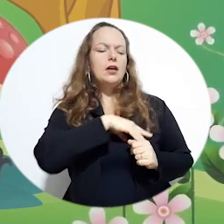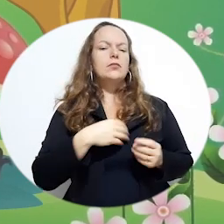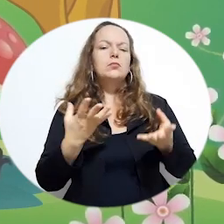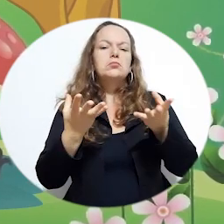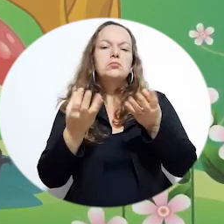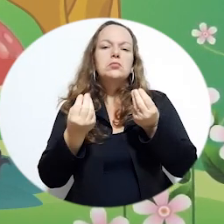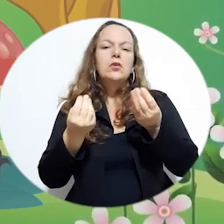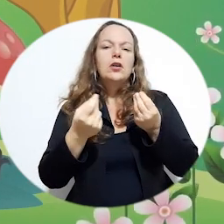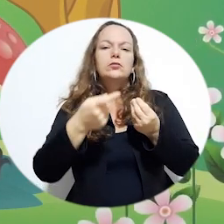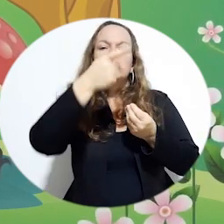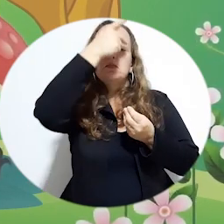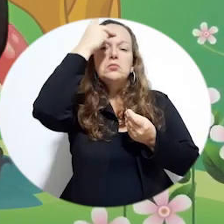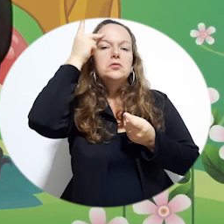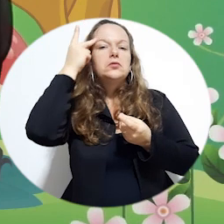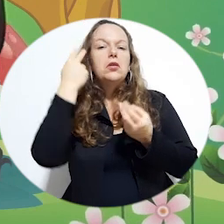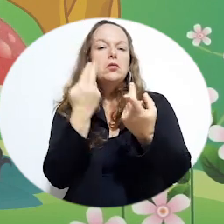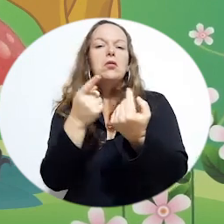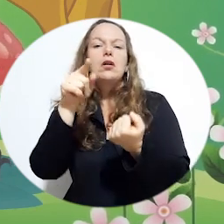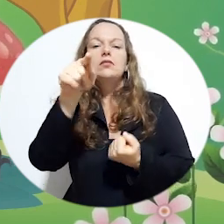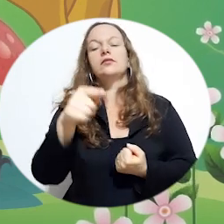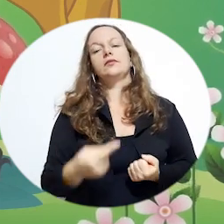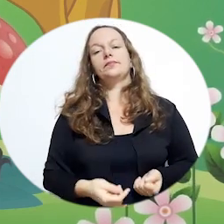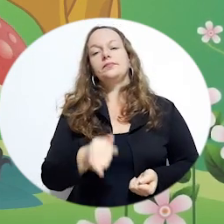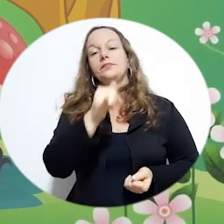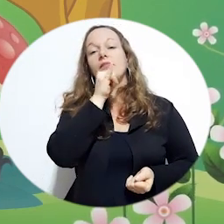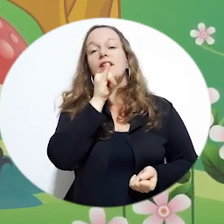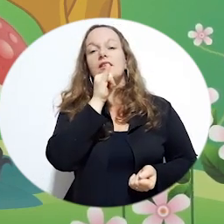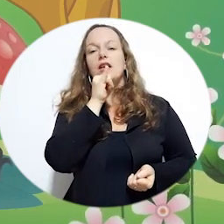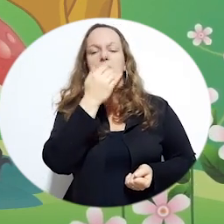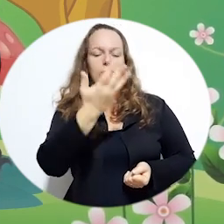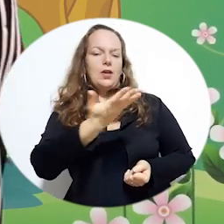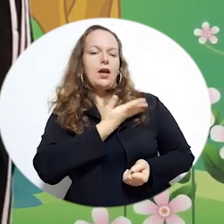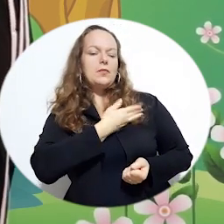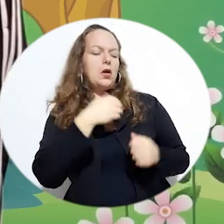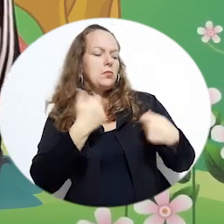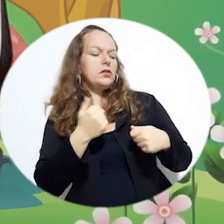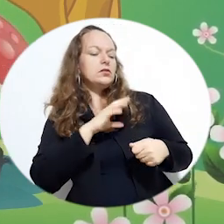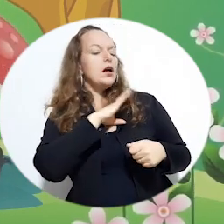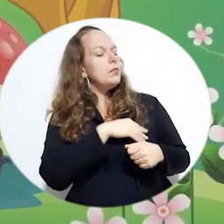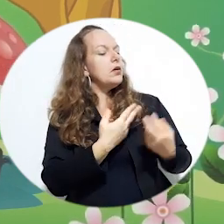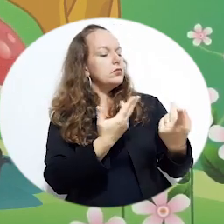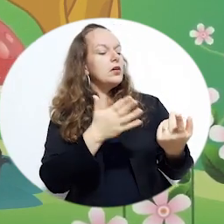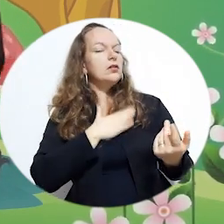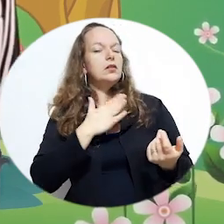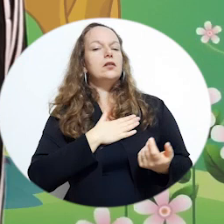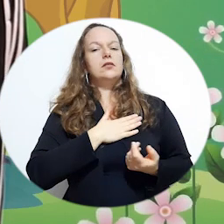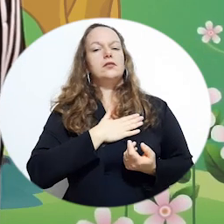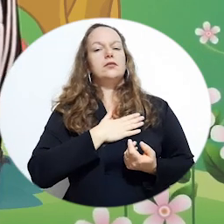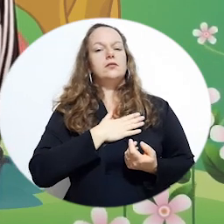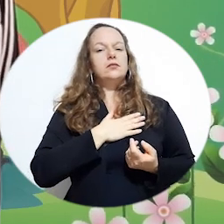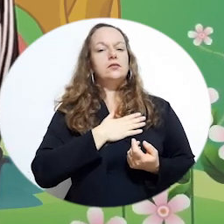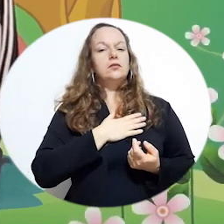seu próximo como a si mesmo. Você sabia que se eu amo o meu próximo como